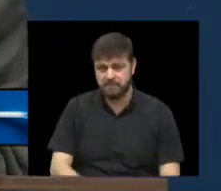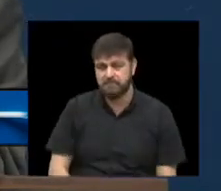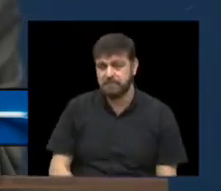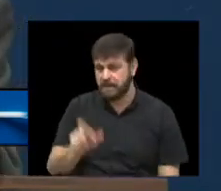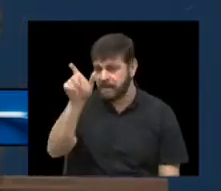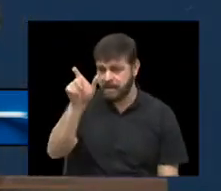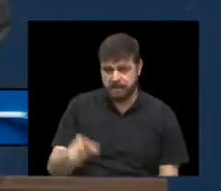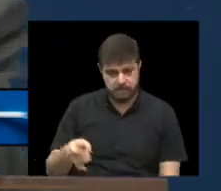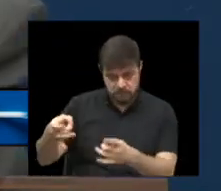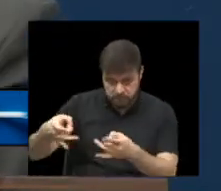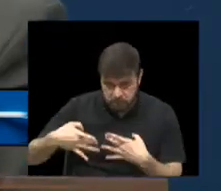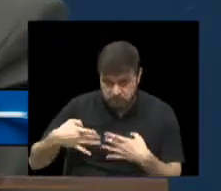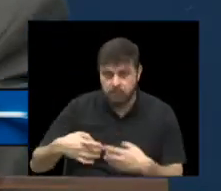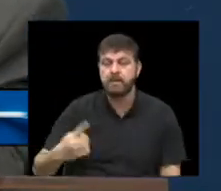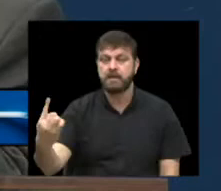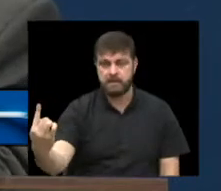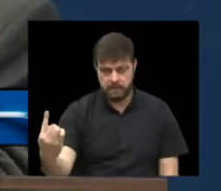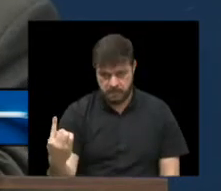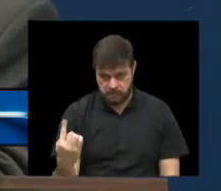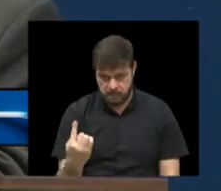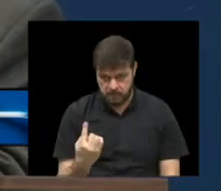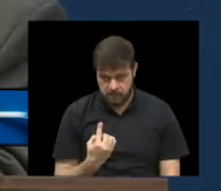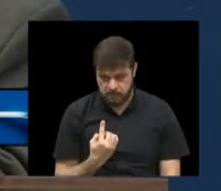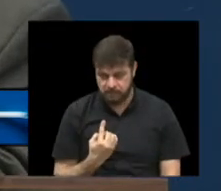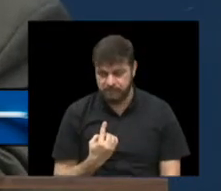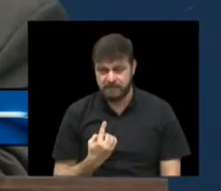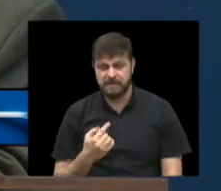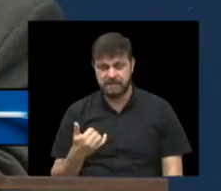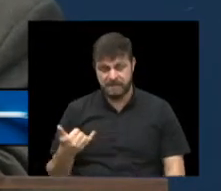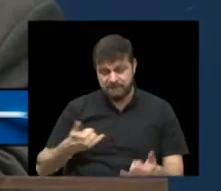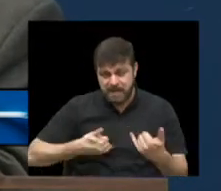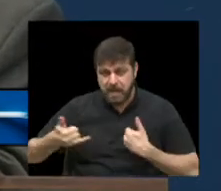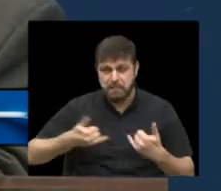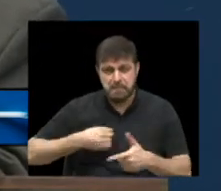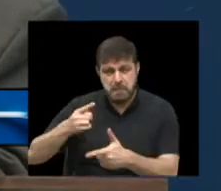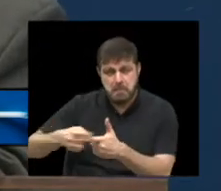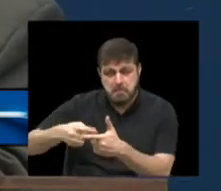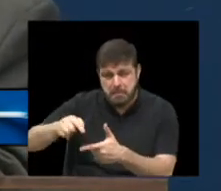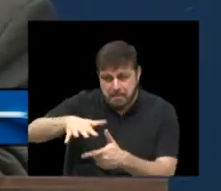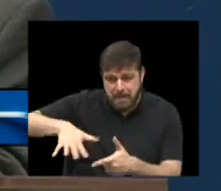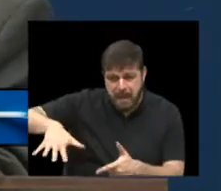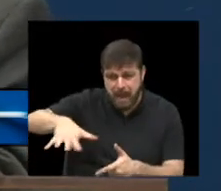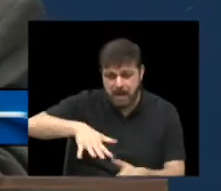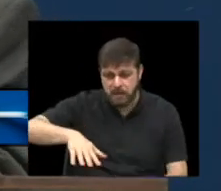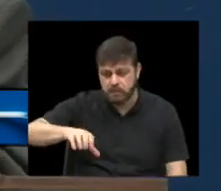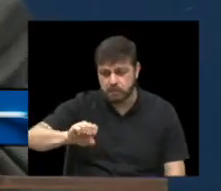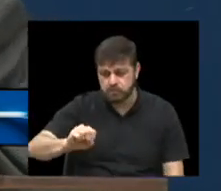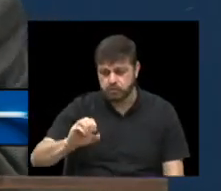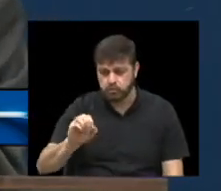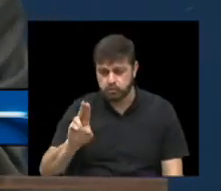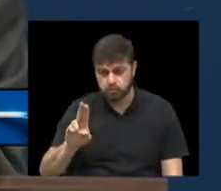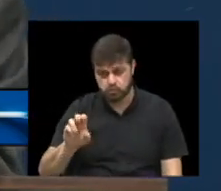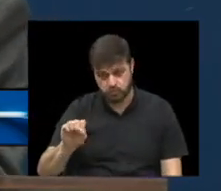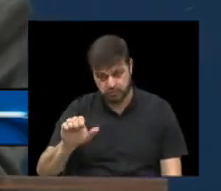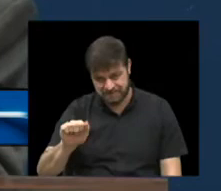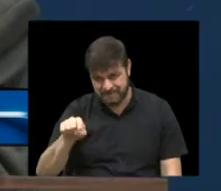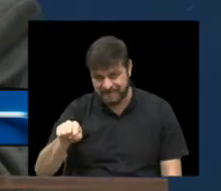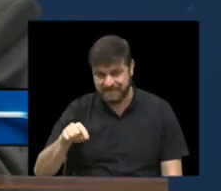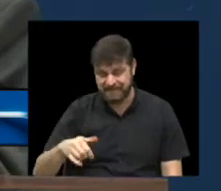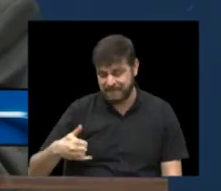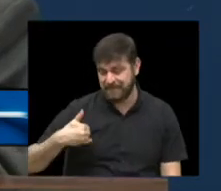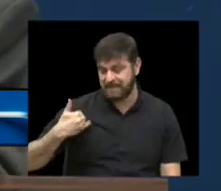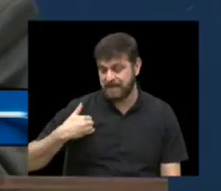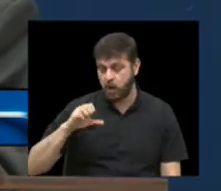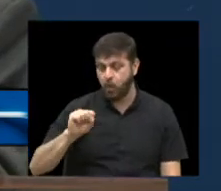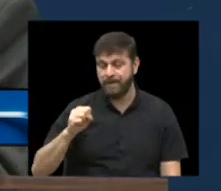não conseguia, ele trazia as demandas de Souzas, uma pessoa fiel, ia completar 83 anos agora, no mês de julho,